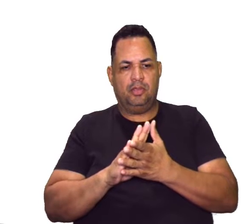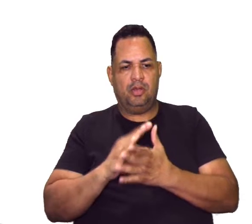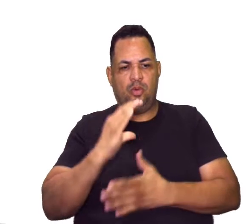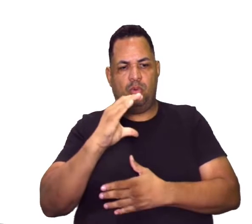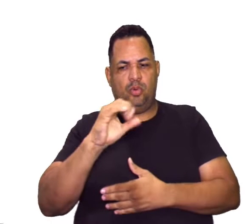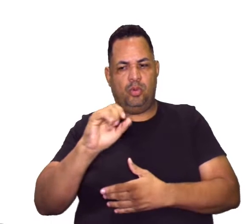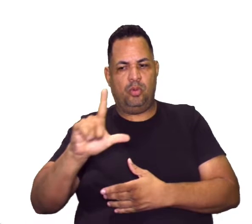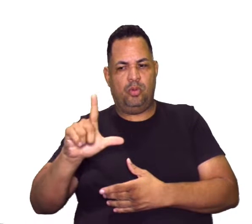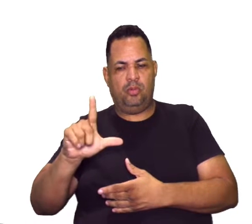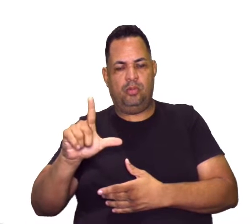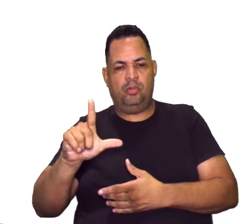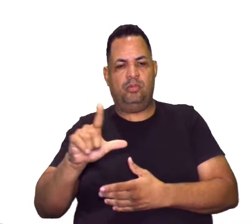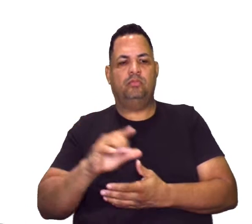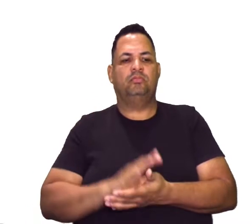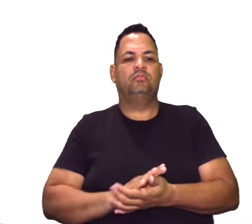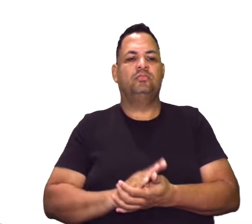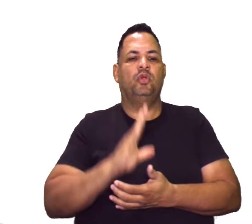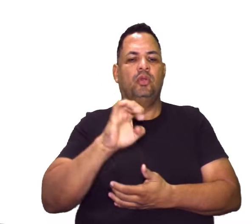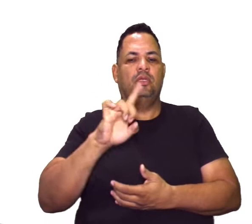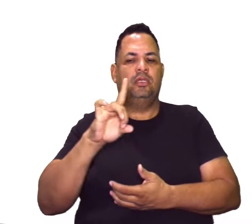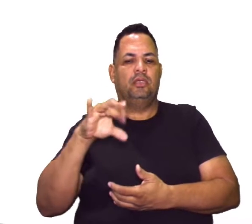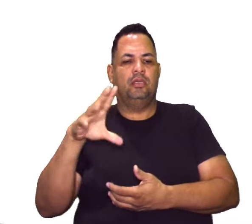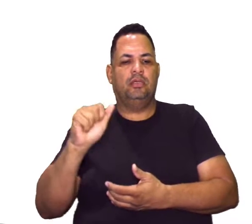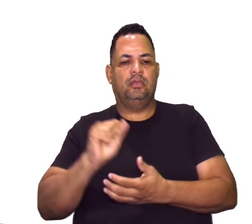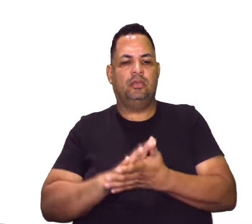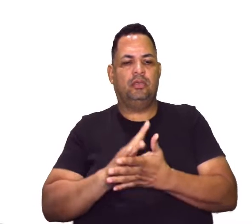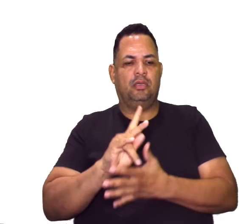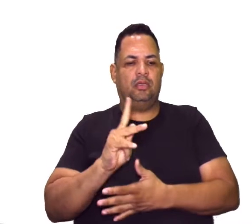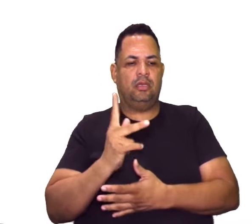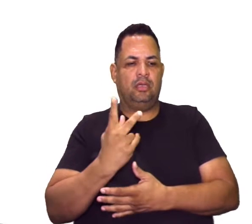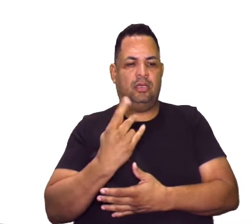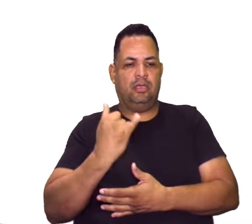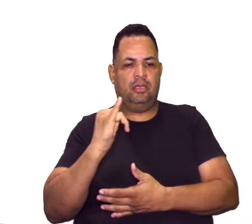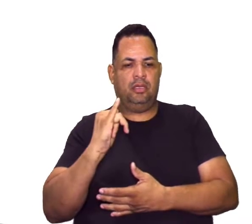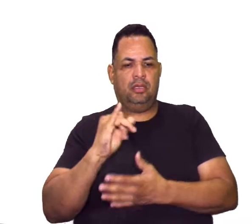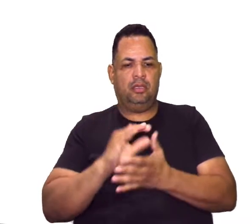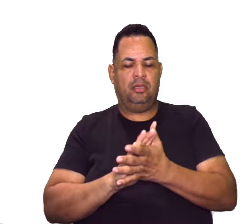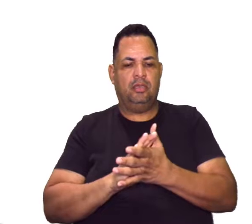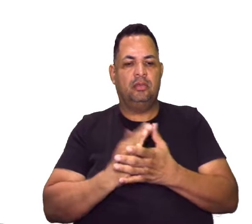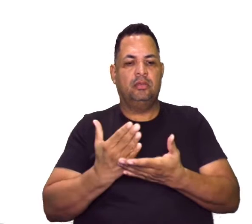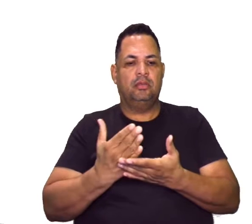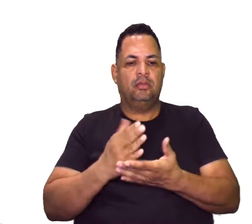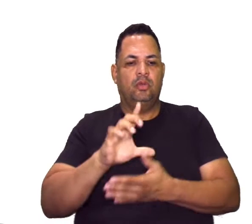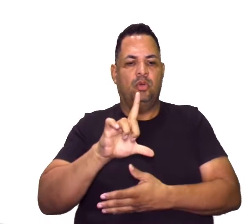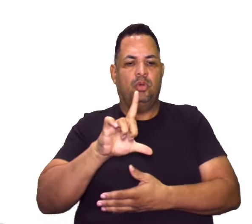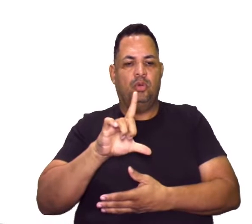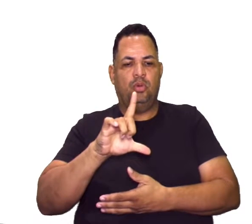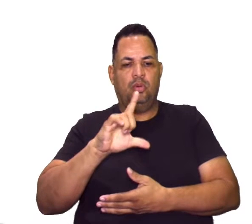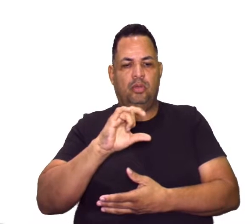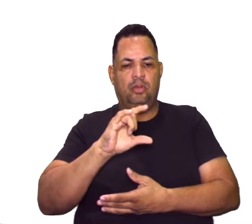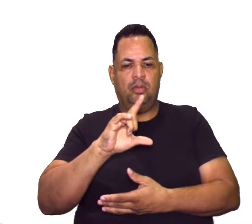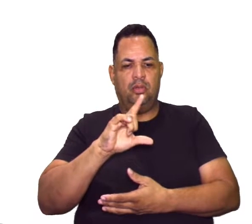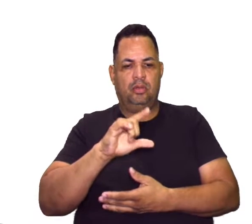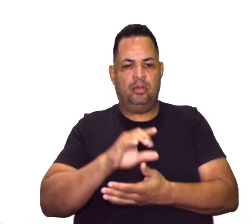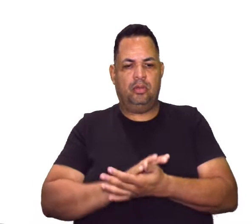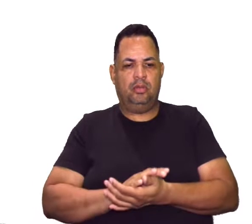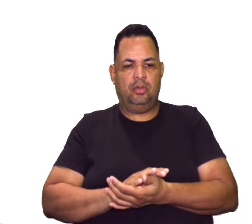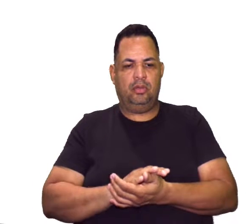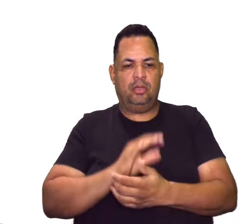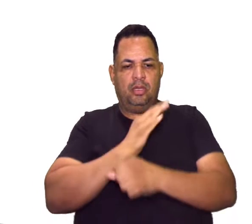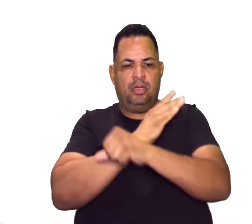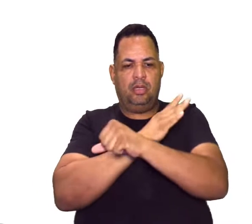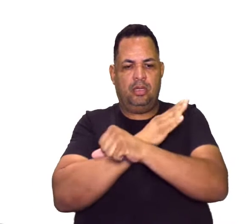cloro, clorídrico. HI, para o hidrogênio, a palavra